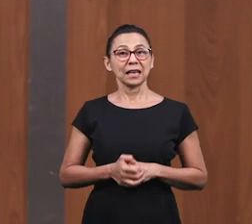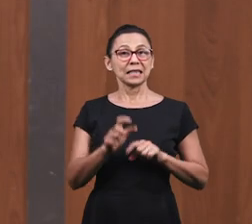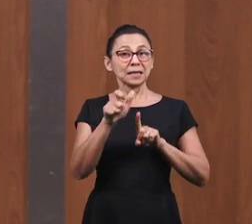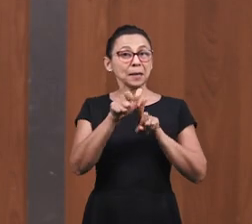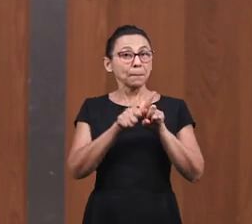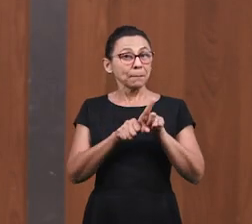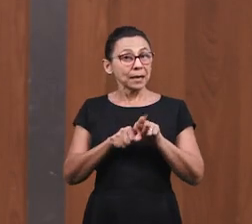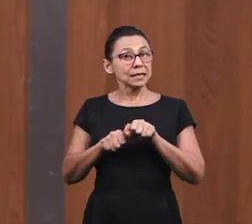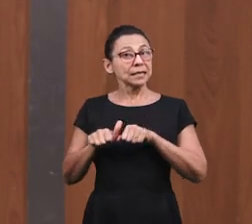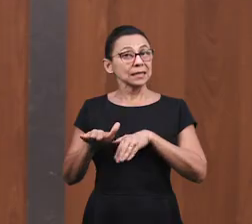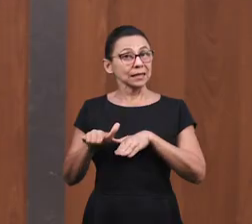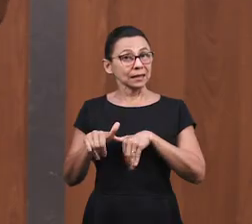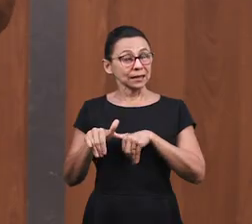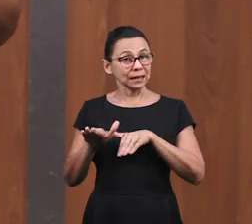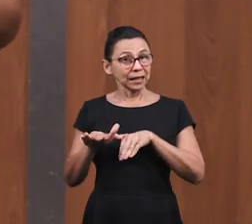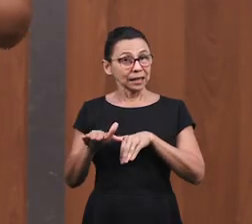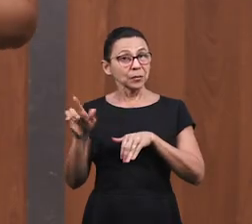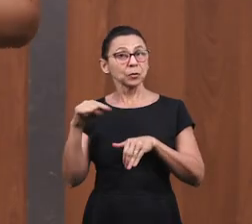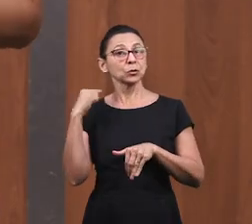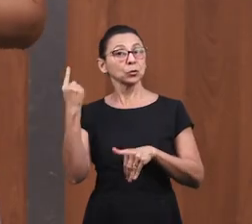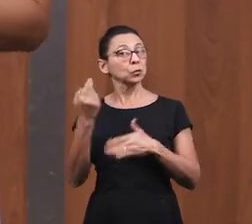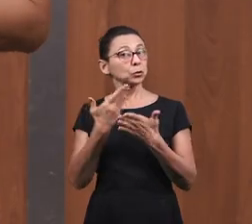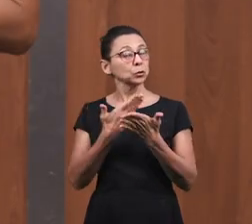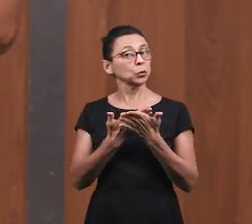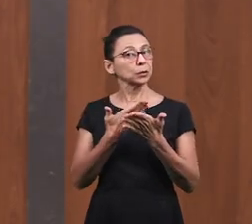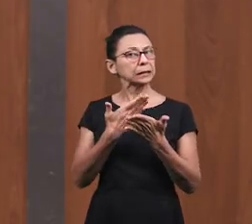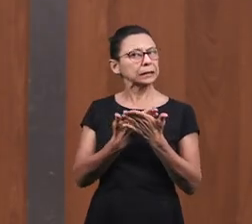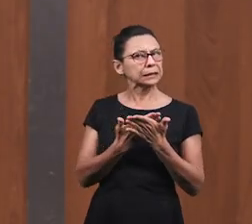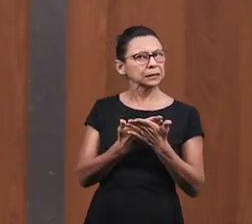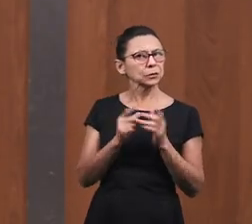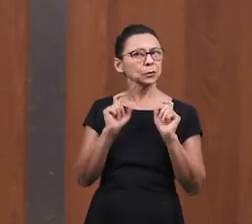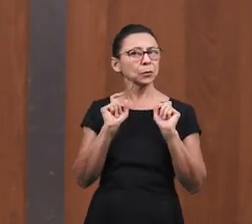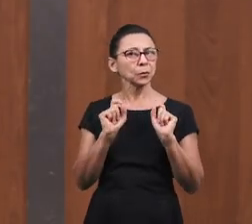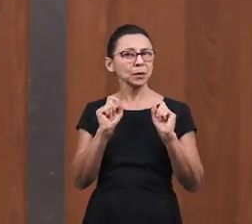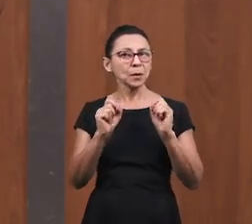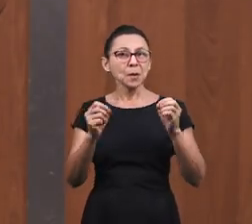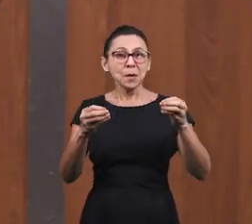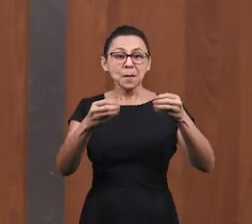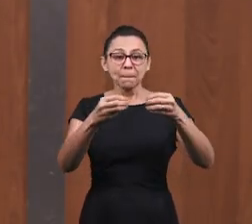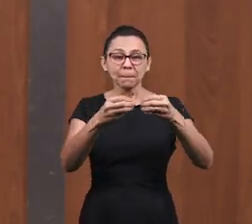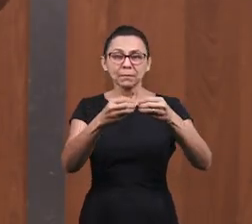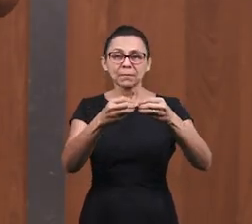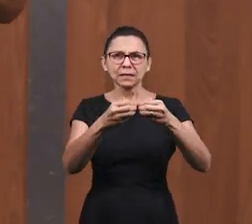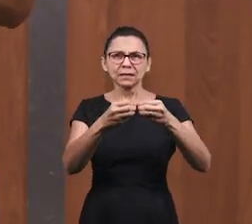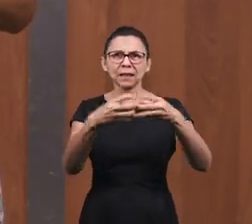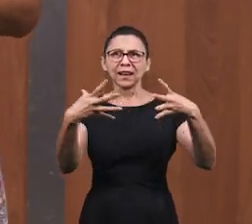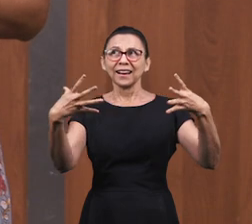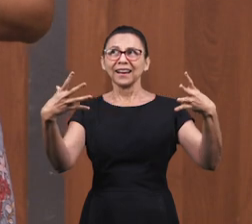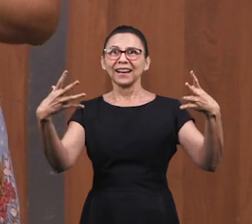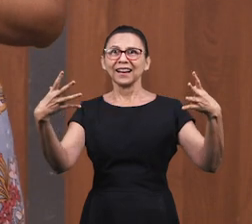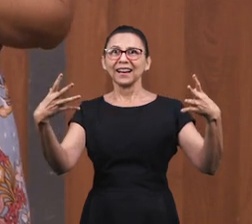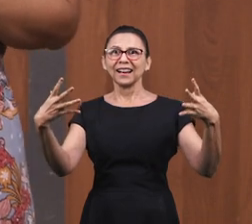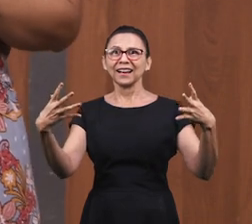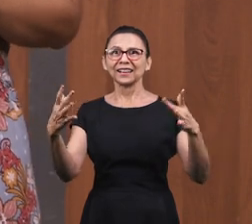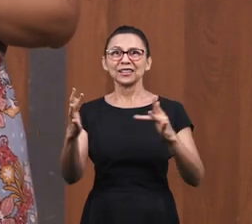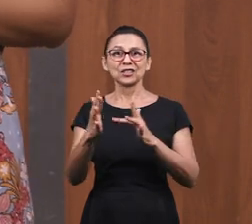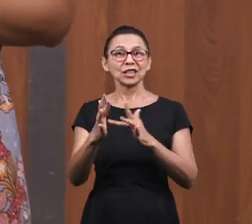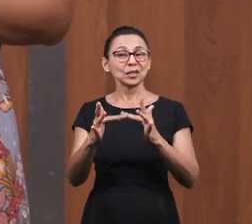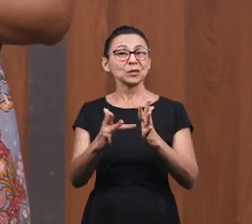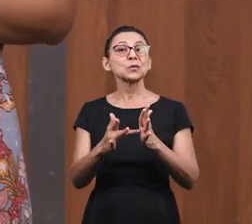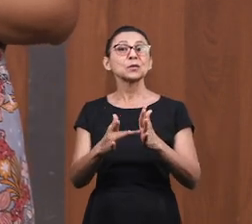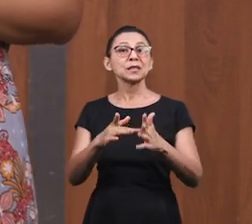No mês de setembro, estamos estudando sobre as maravilhas operadas por Jesus no